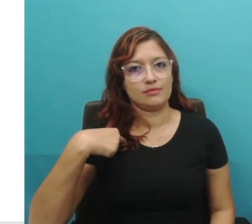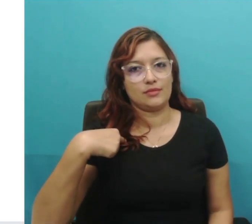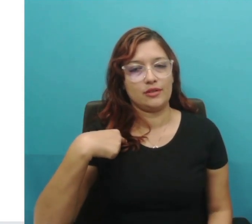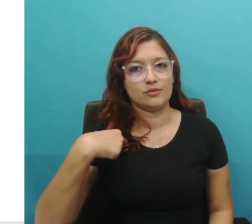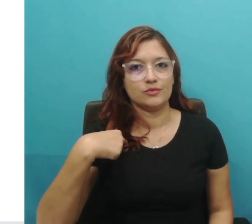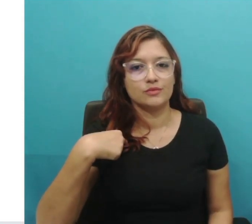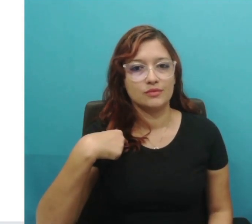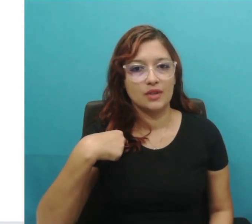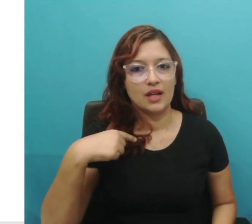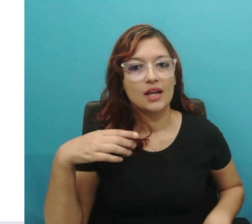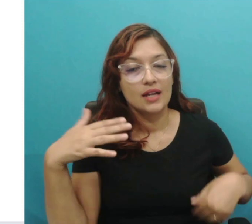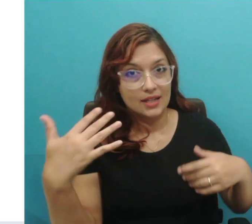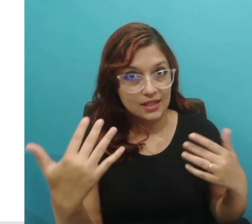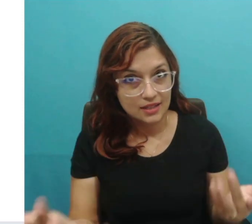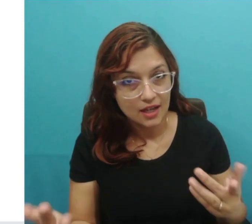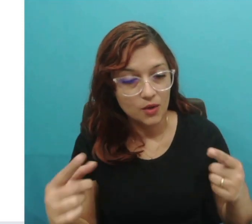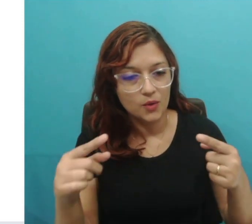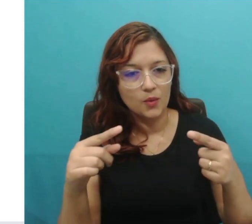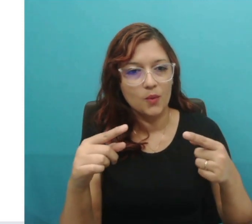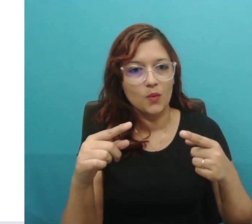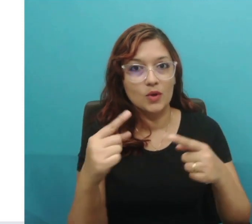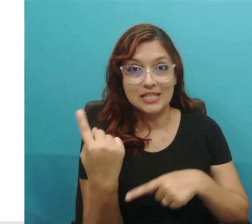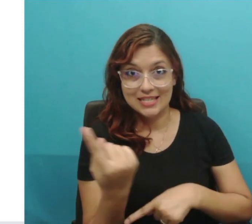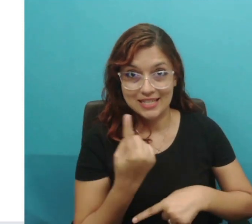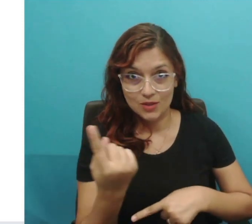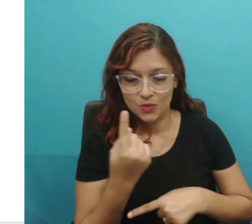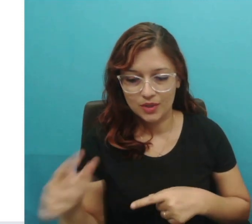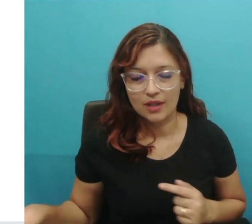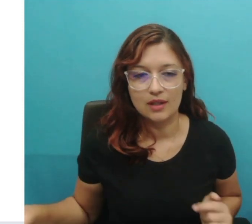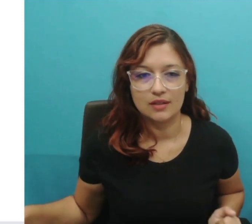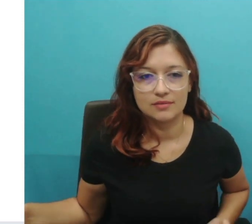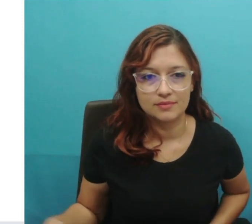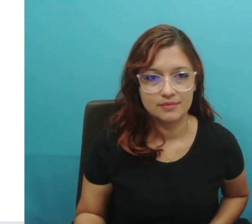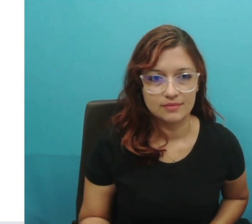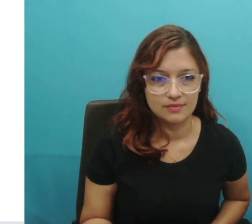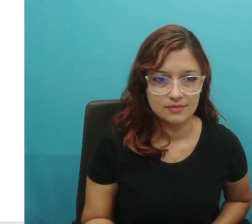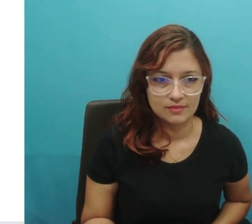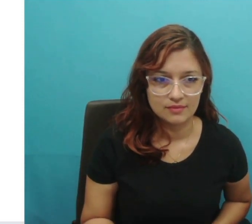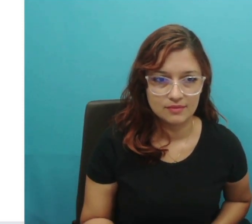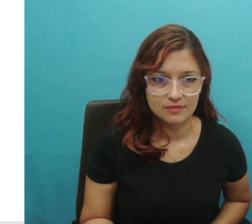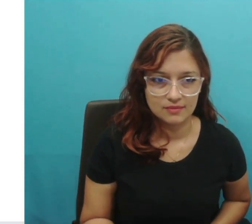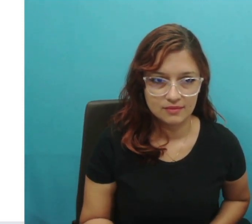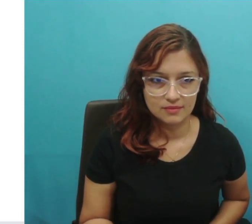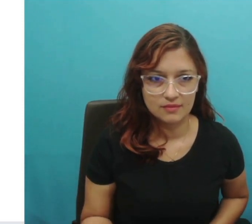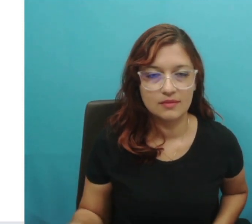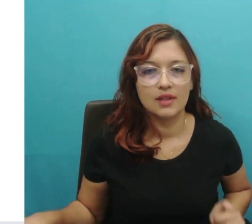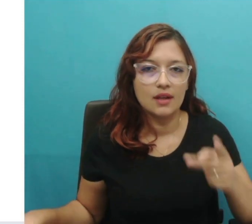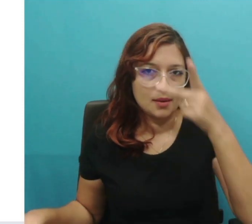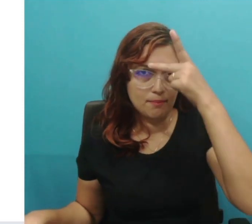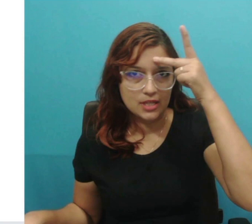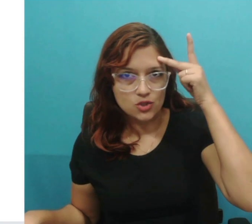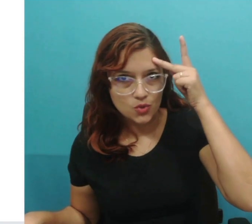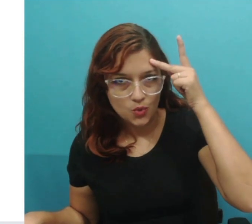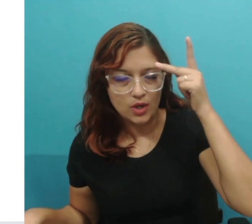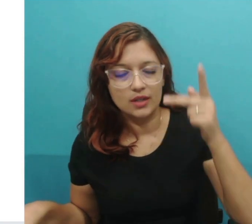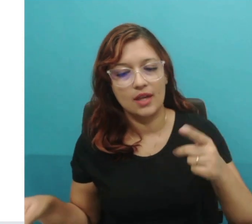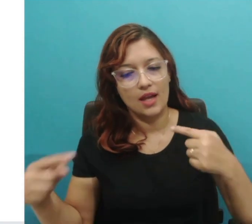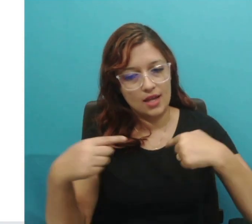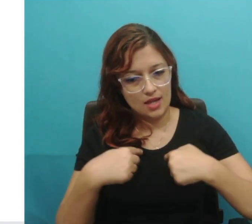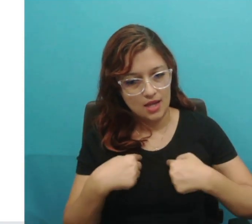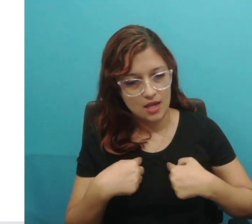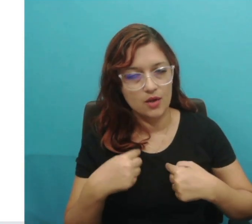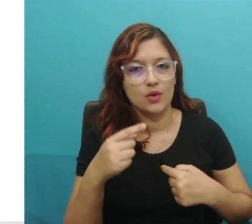Eu estou explicando que aquilo pertence a mim. Então, singular é